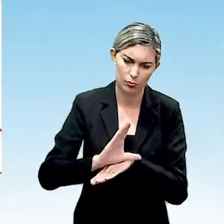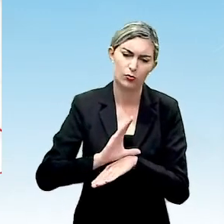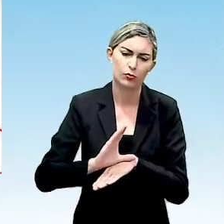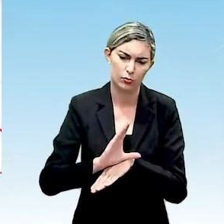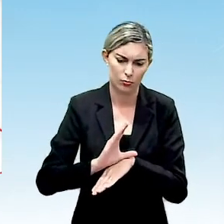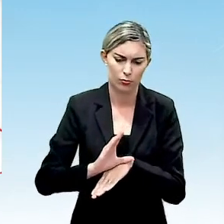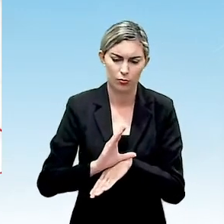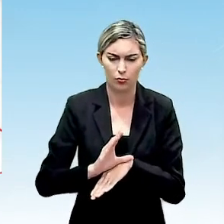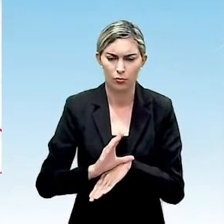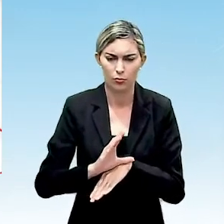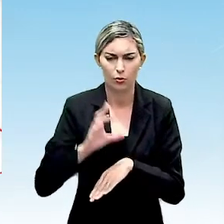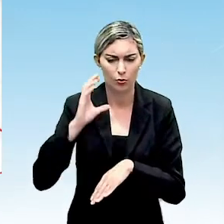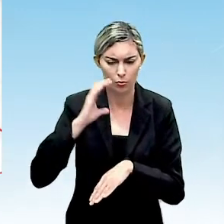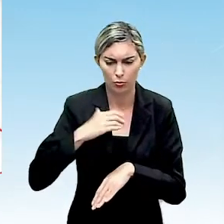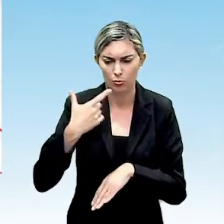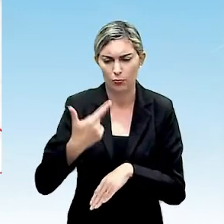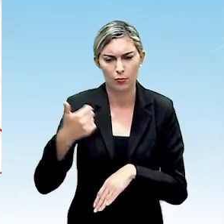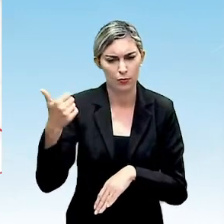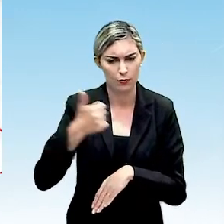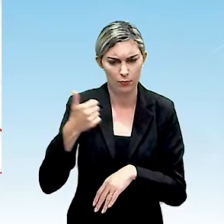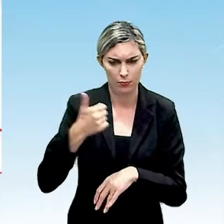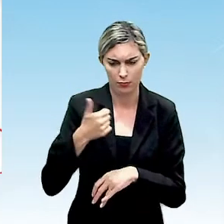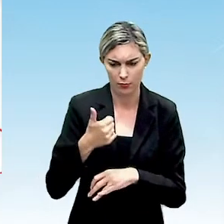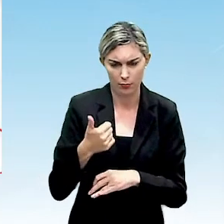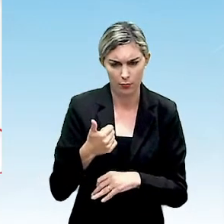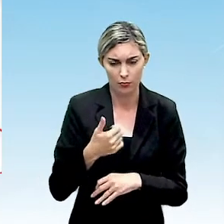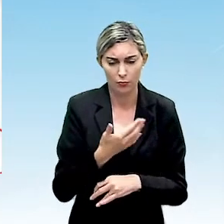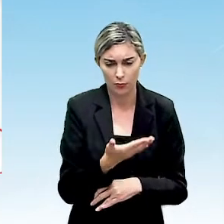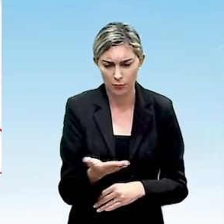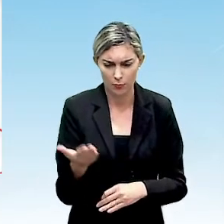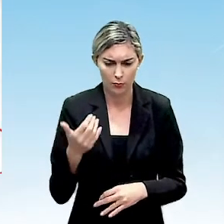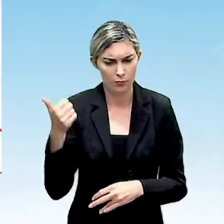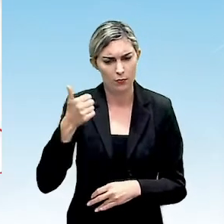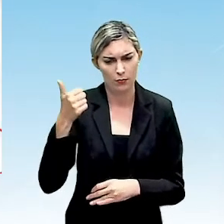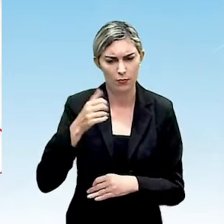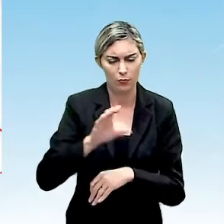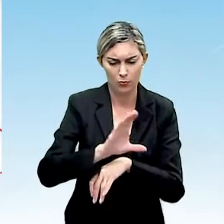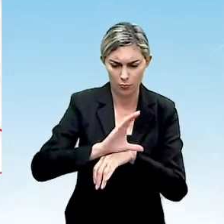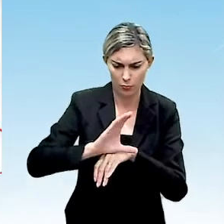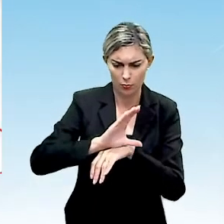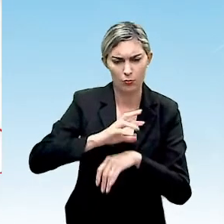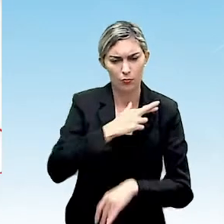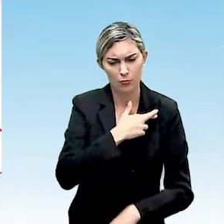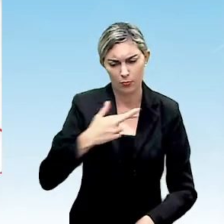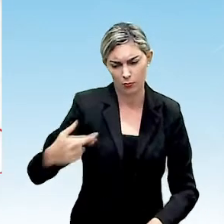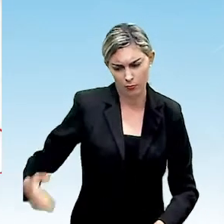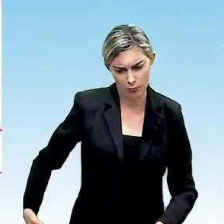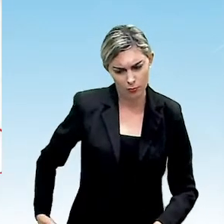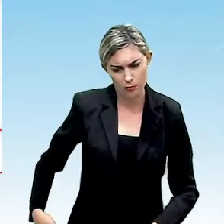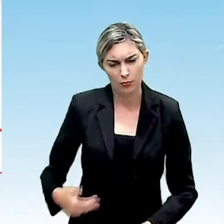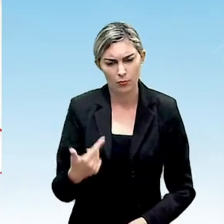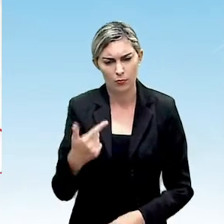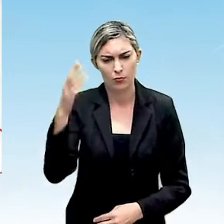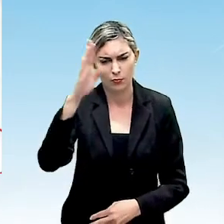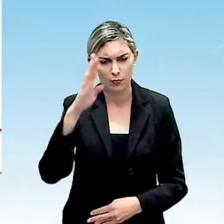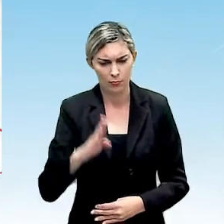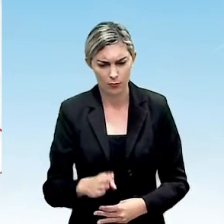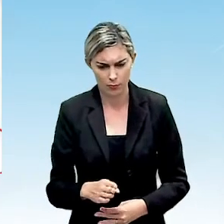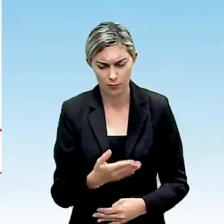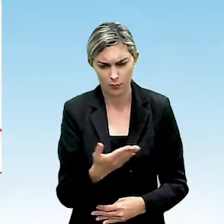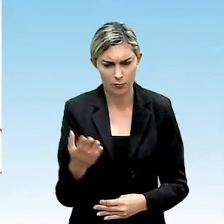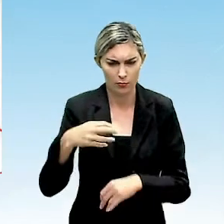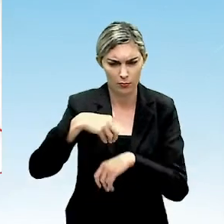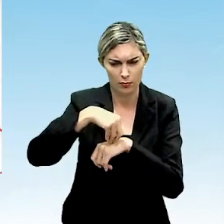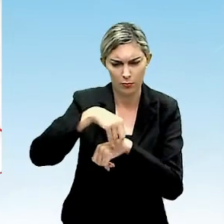Constituição de Dom Pedro I, certo? Então, essa aqui é a primeira Constituição da República, segunda Constituição do Brasil. Vamos